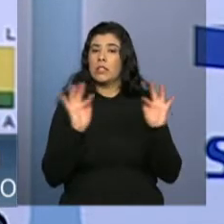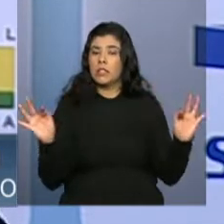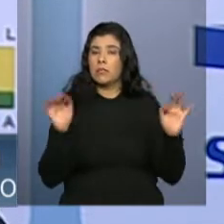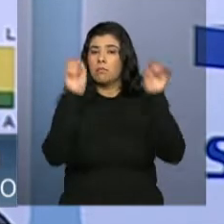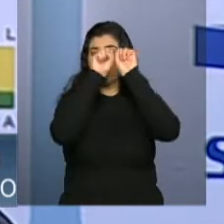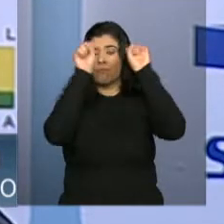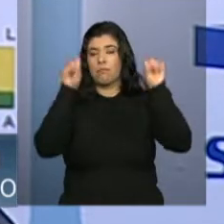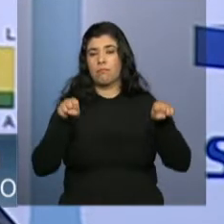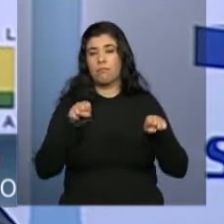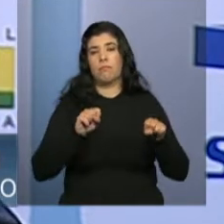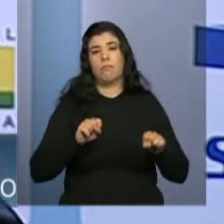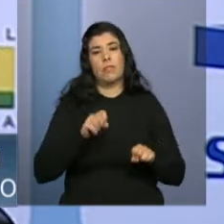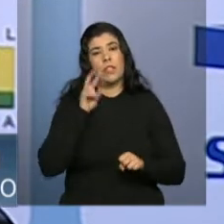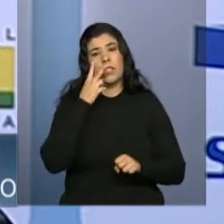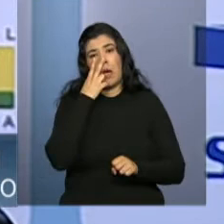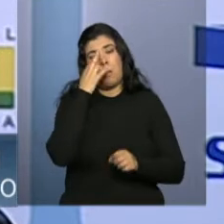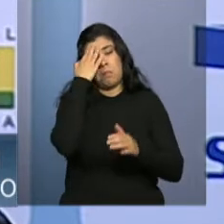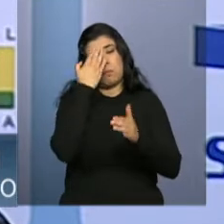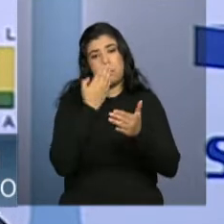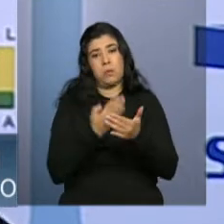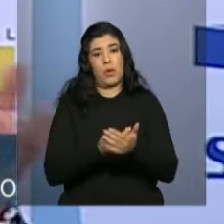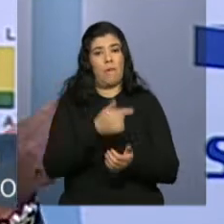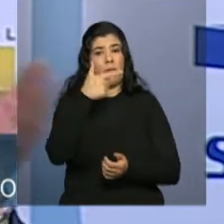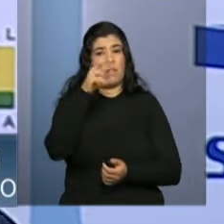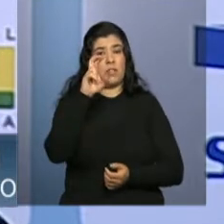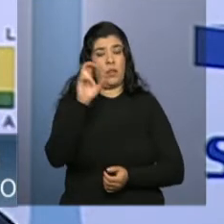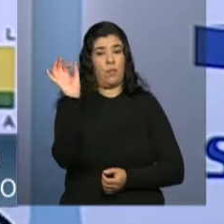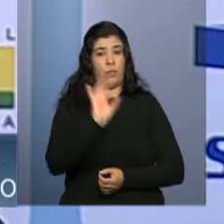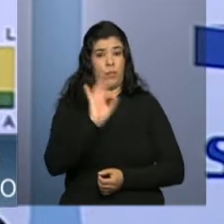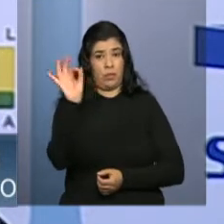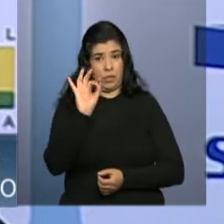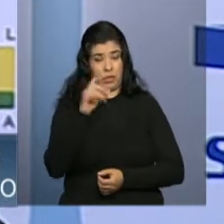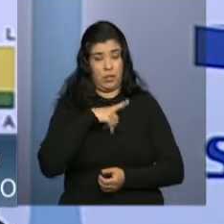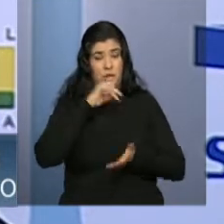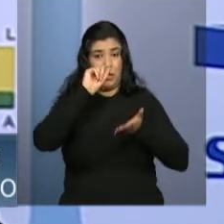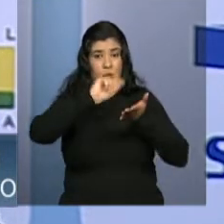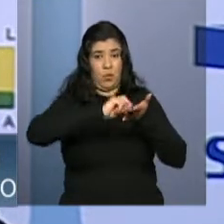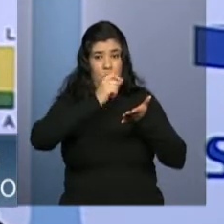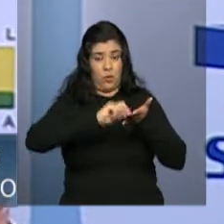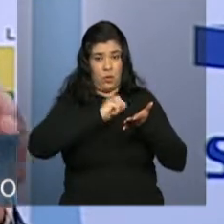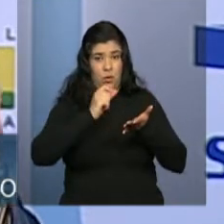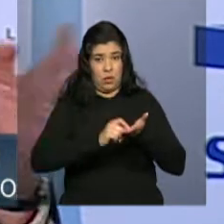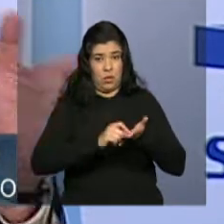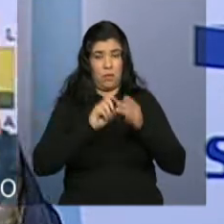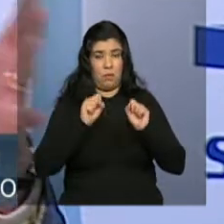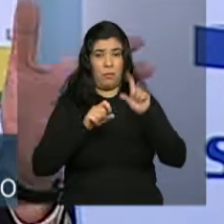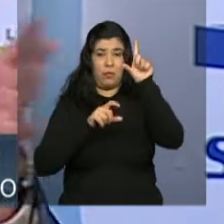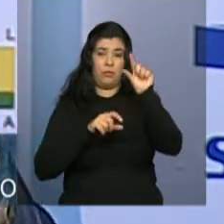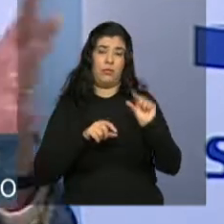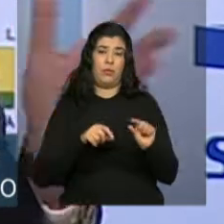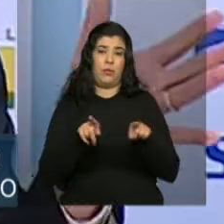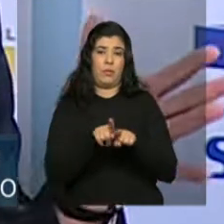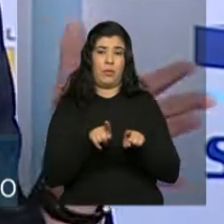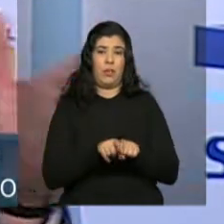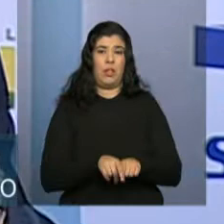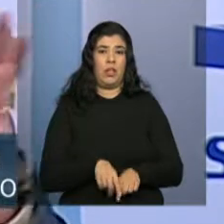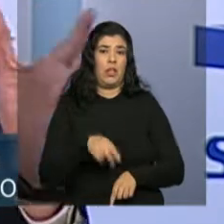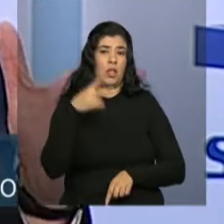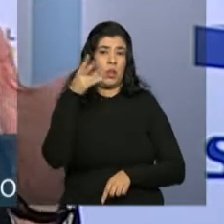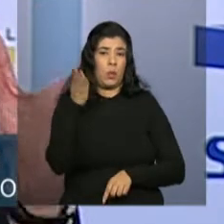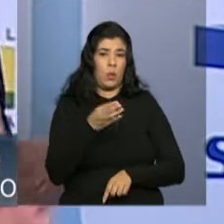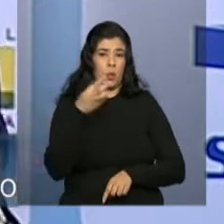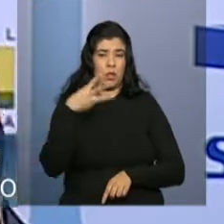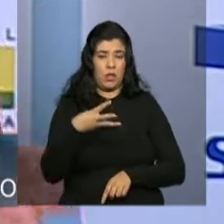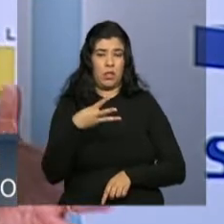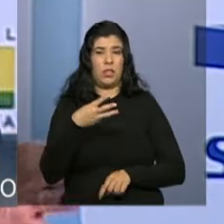que até 25 porcento aí da demanda depois registro poderia ser reduzida porque de cada né vamos assim dois terços